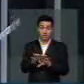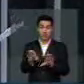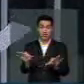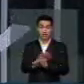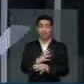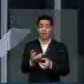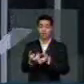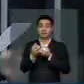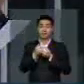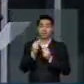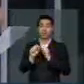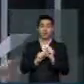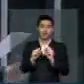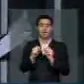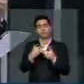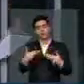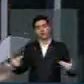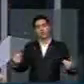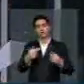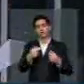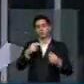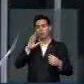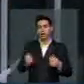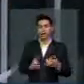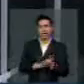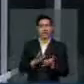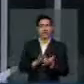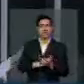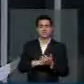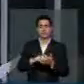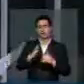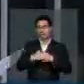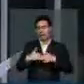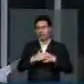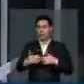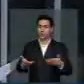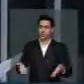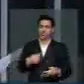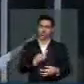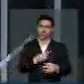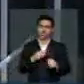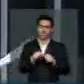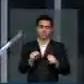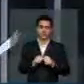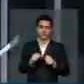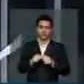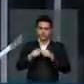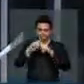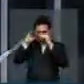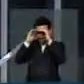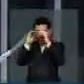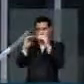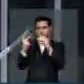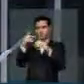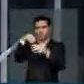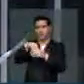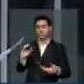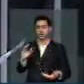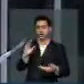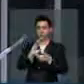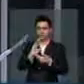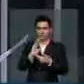volta as mais carinhosas homenagens como é esta que hoje prestamos aqui honrosamente na Câmara dos